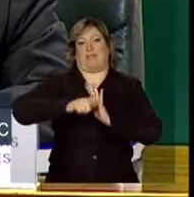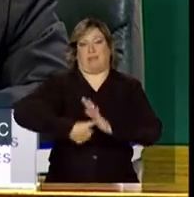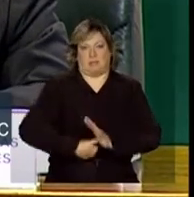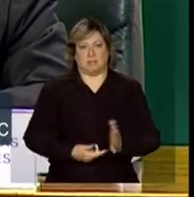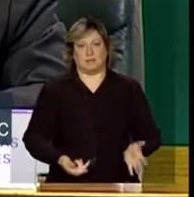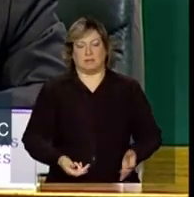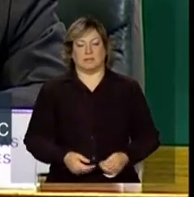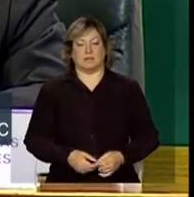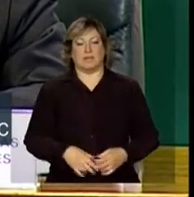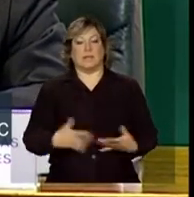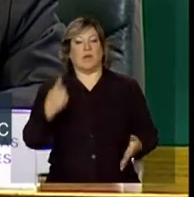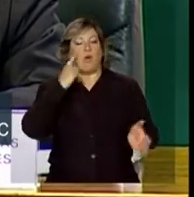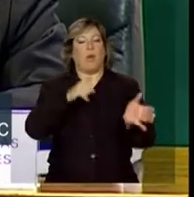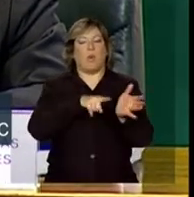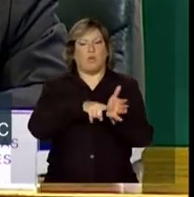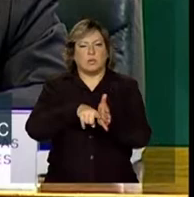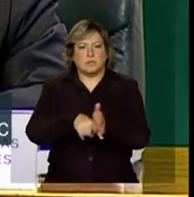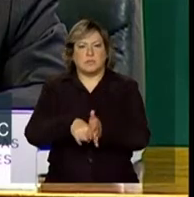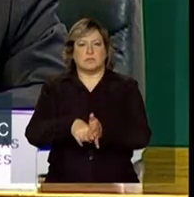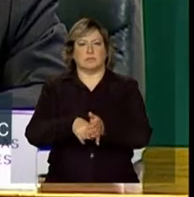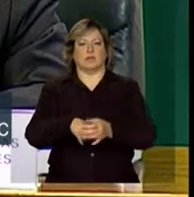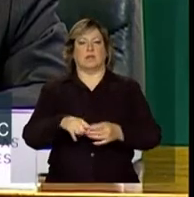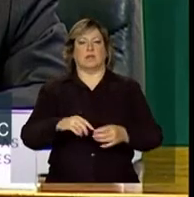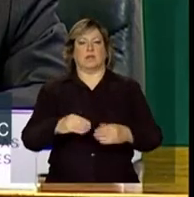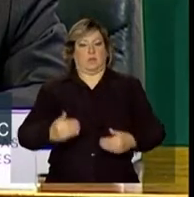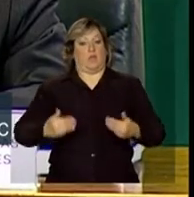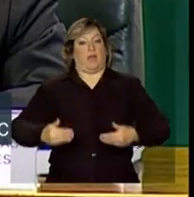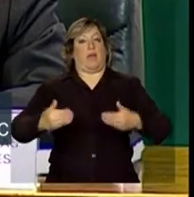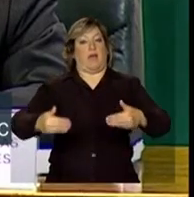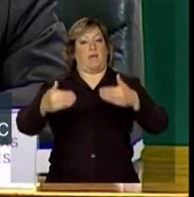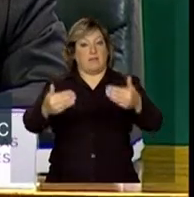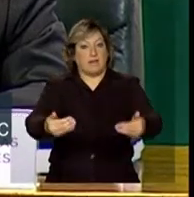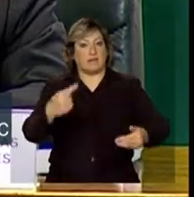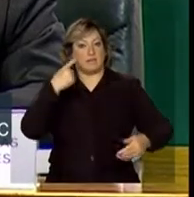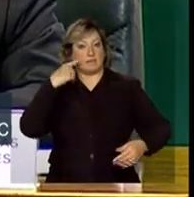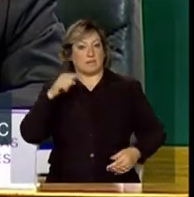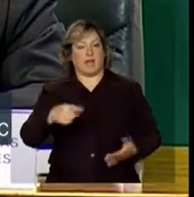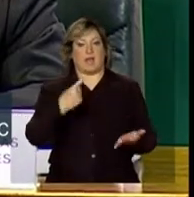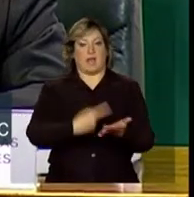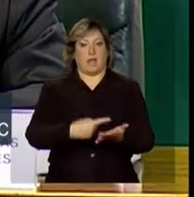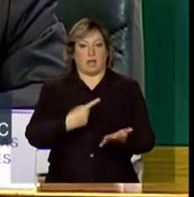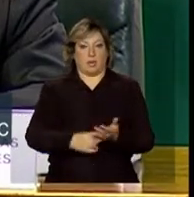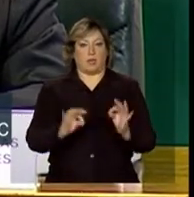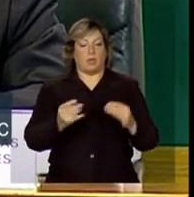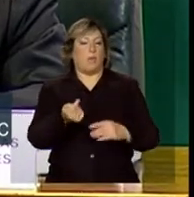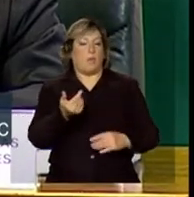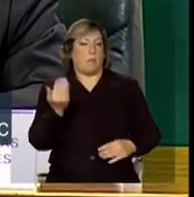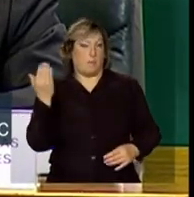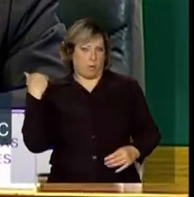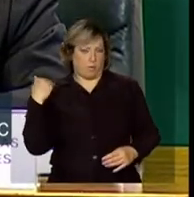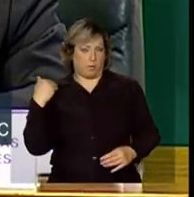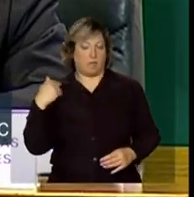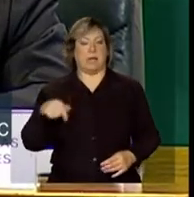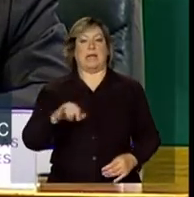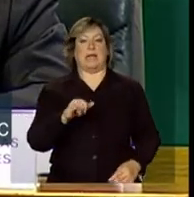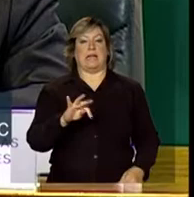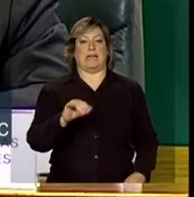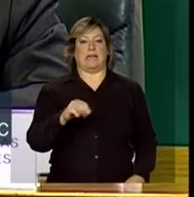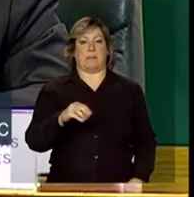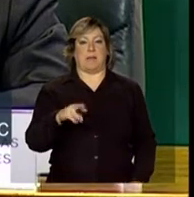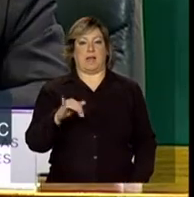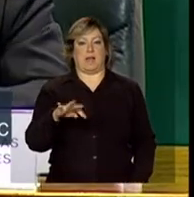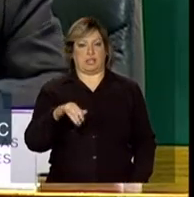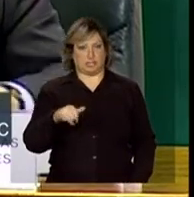com o objetivo de avaliar o desenho e o alcance dos acordos comerciais bilaterais e regionais de geração mais recente o Itamaraty